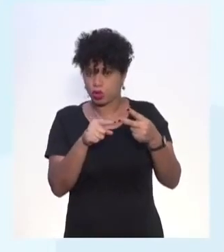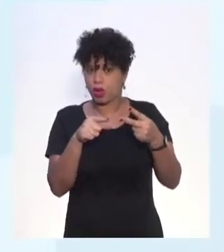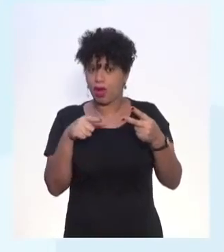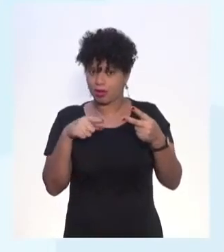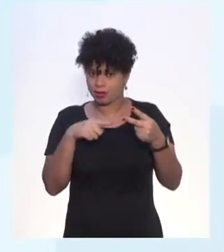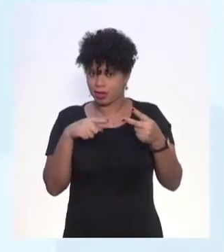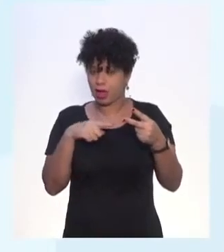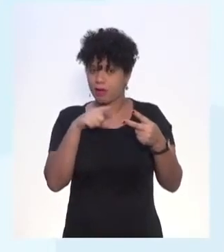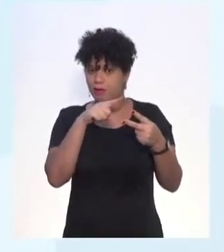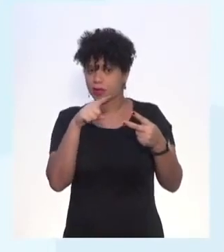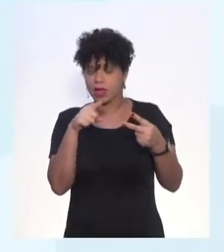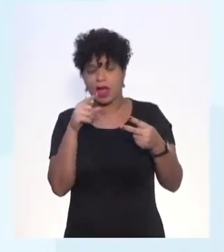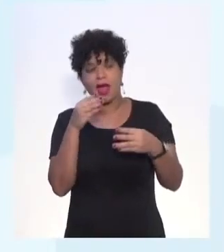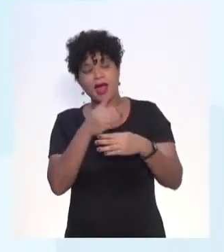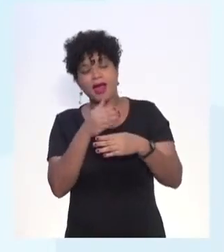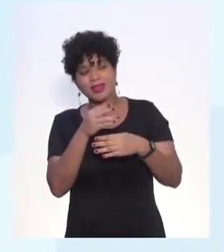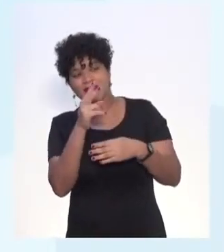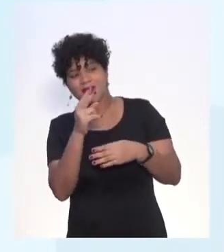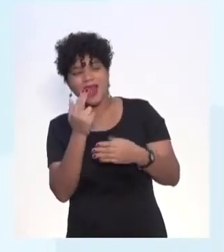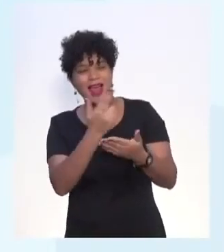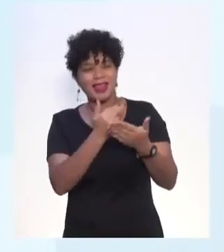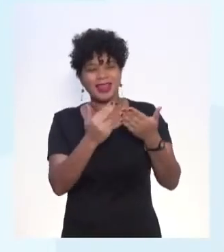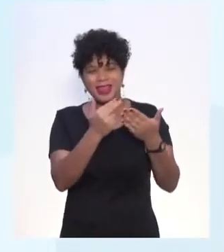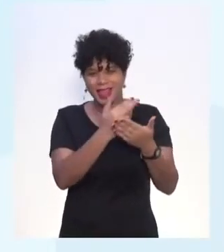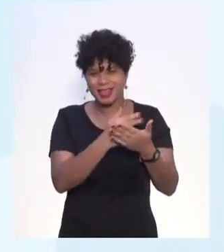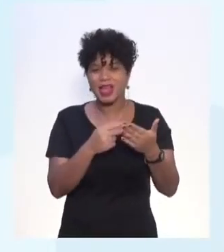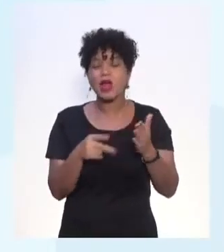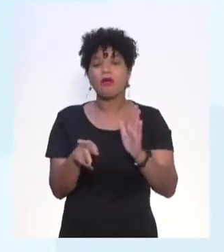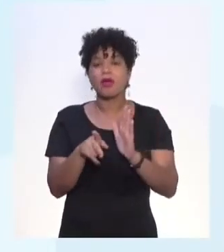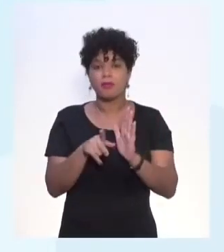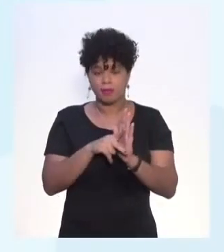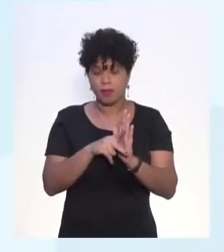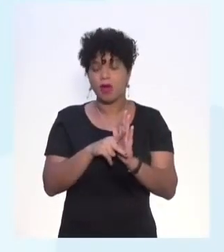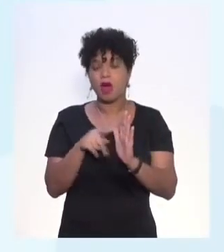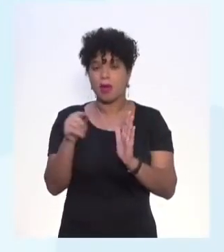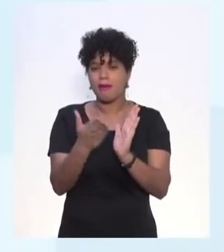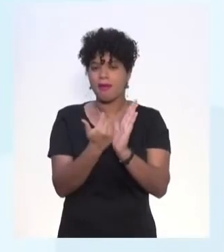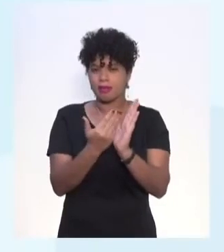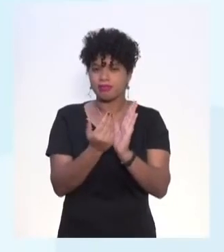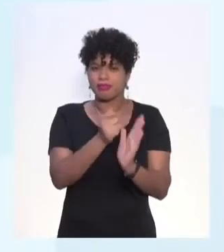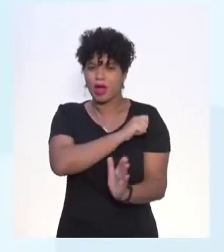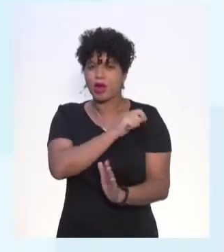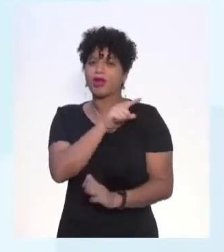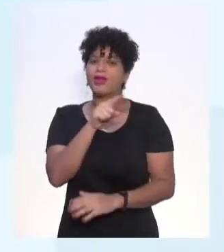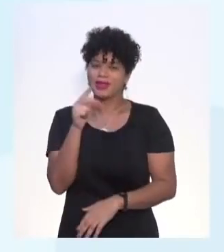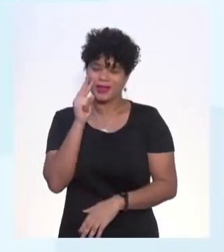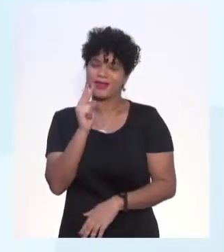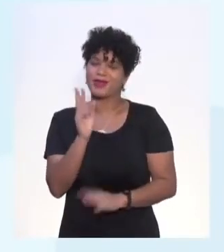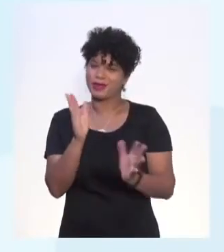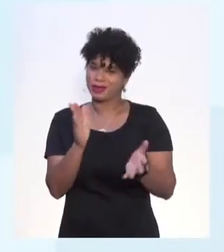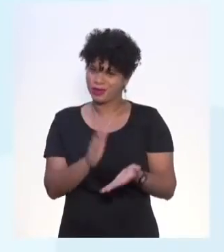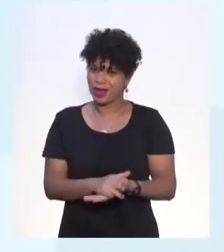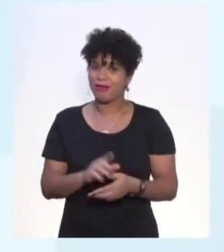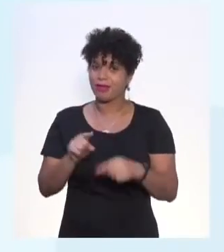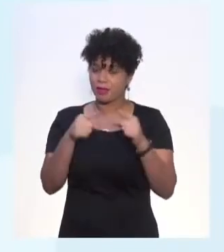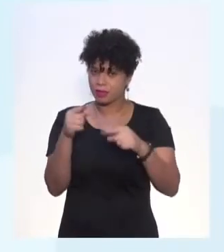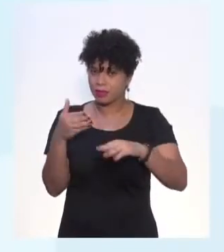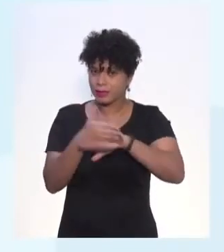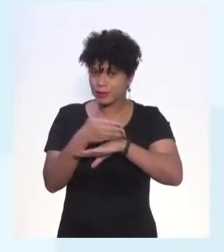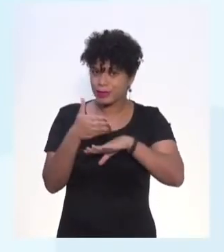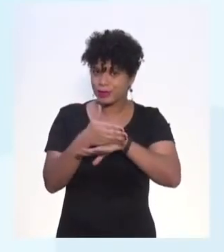charges, né, que são bem presentes nos cadernos do aluno de vocês, e com certeza vocês viram. Então, acessem